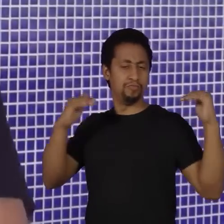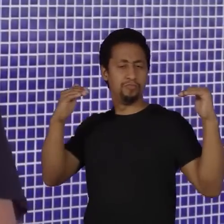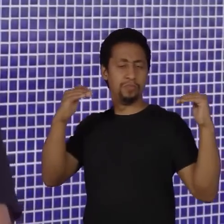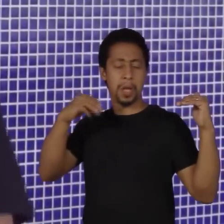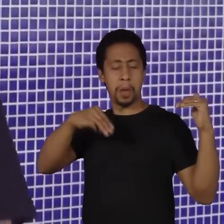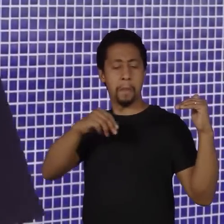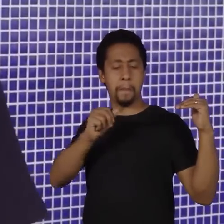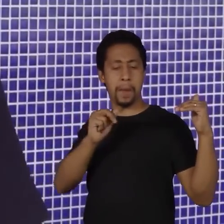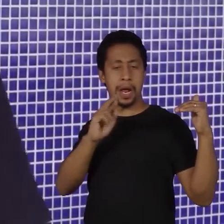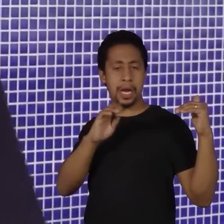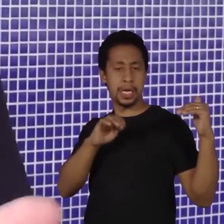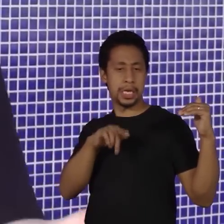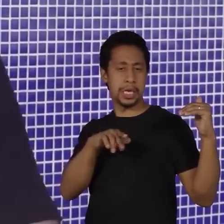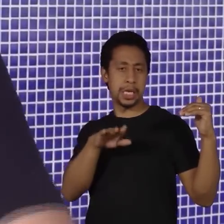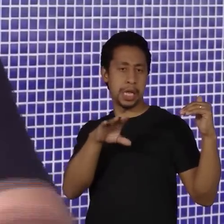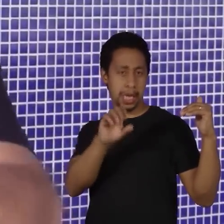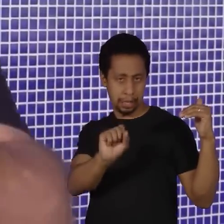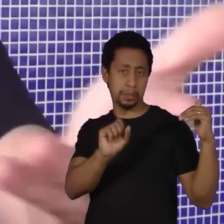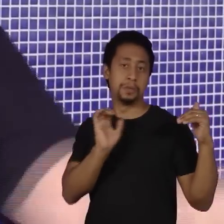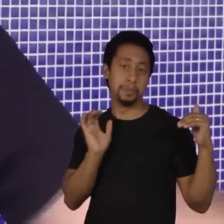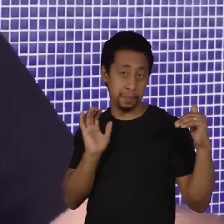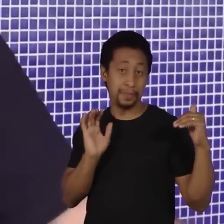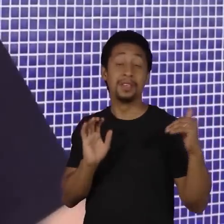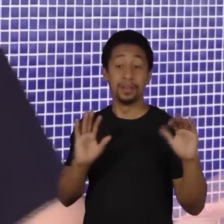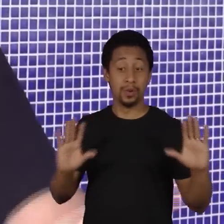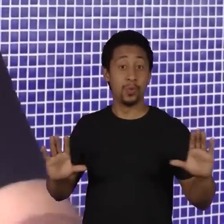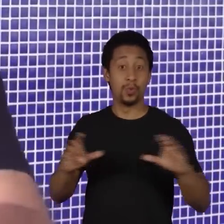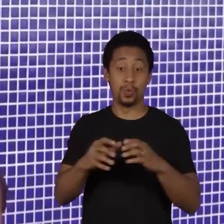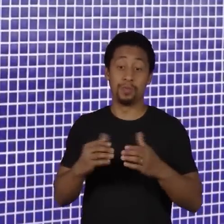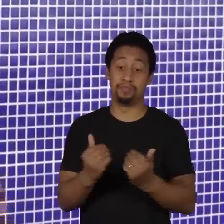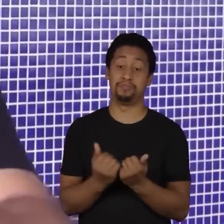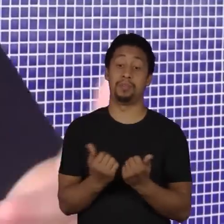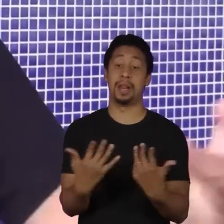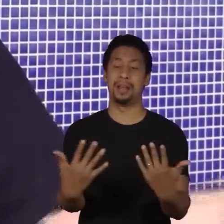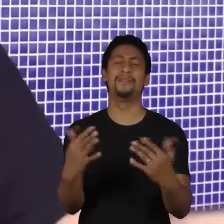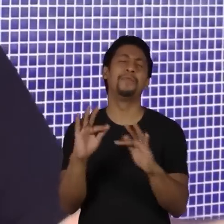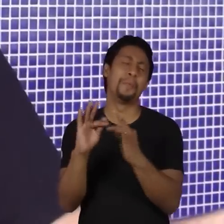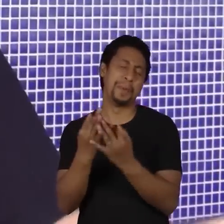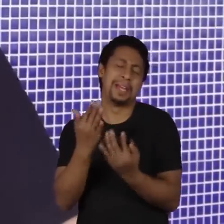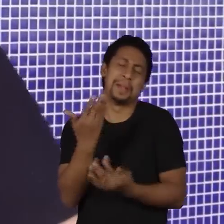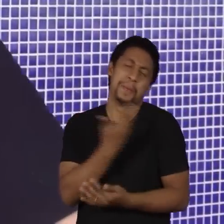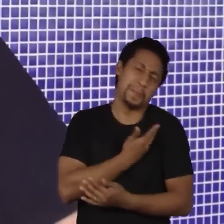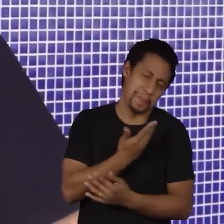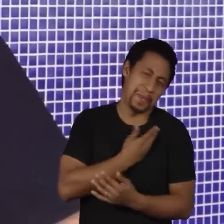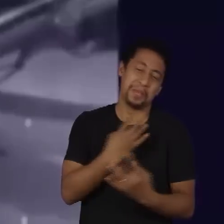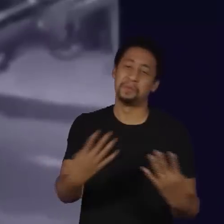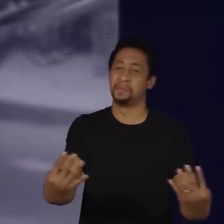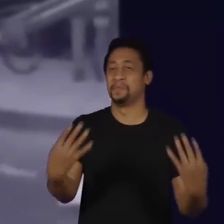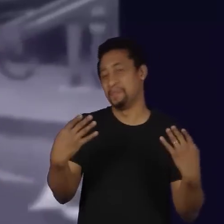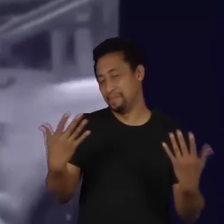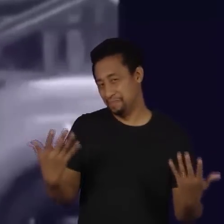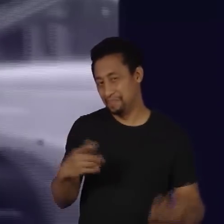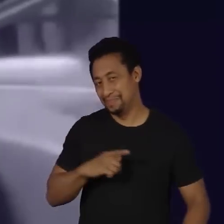Foi a minha primeira experiência como ator, para um público, evidentemente a família, amigos, esse tipo de coisa.